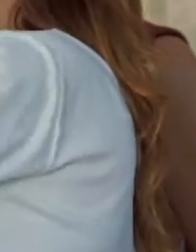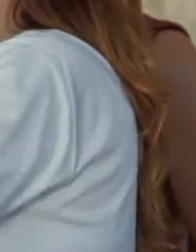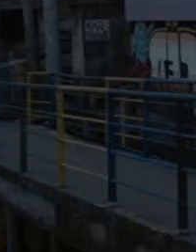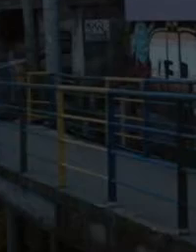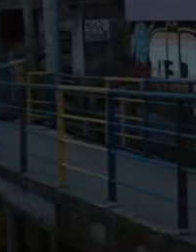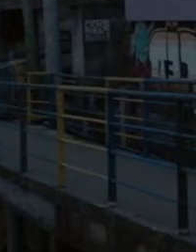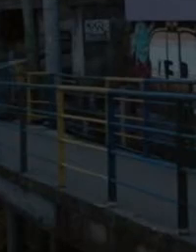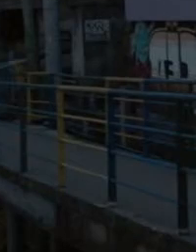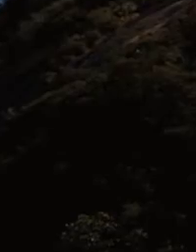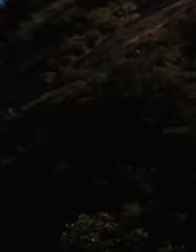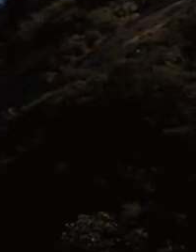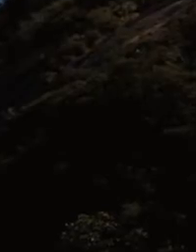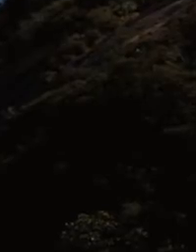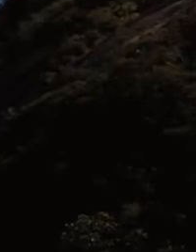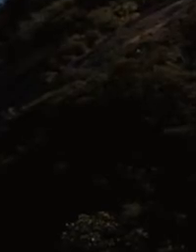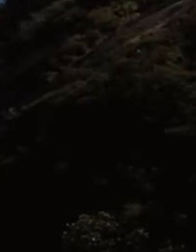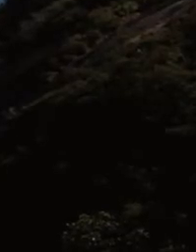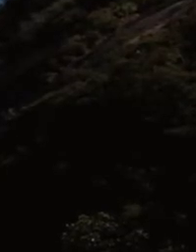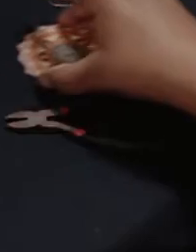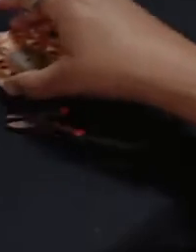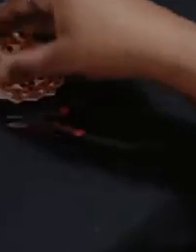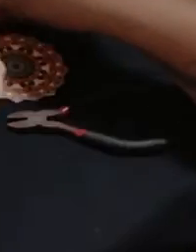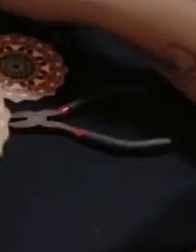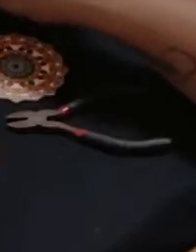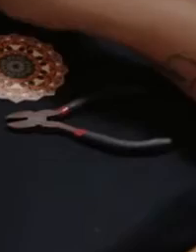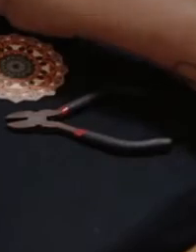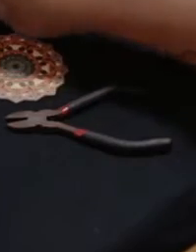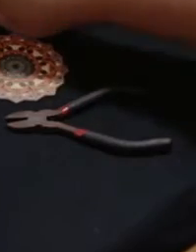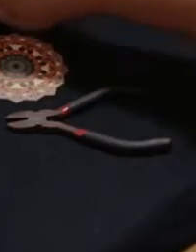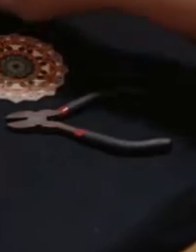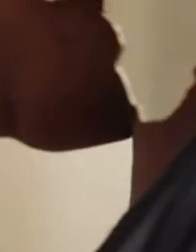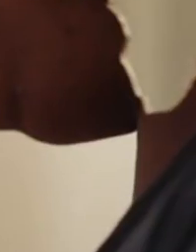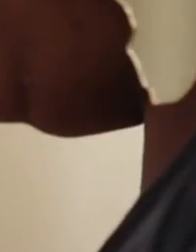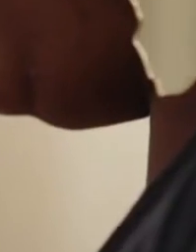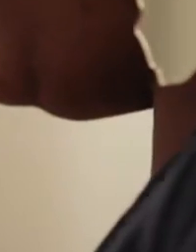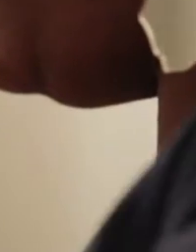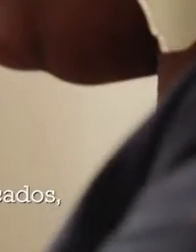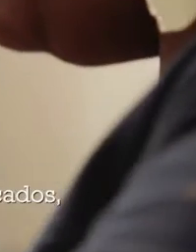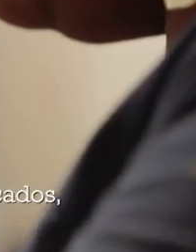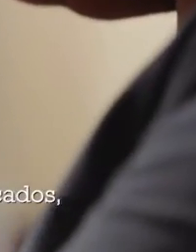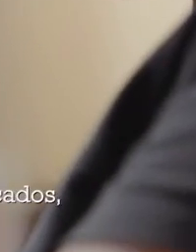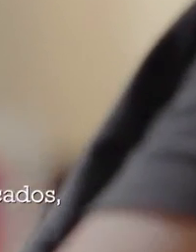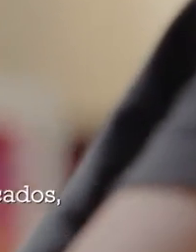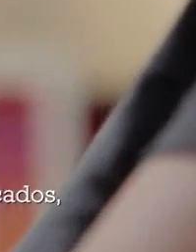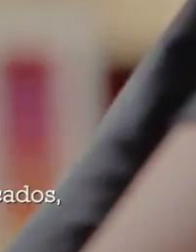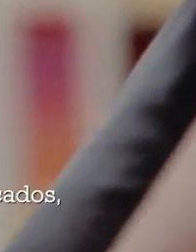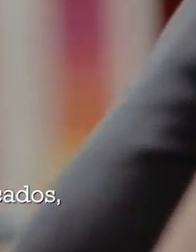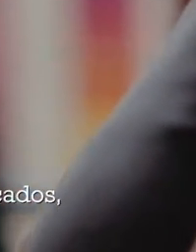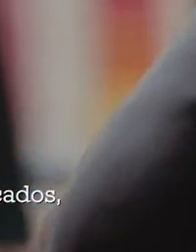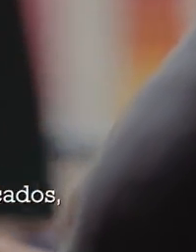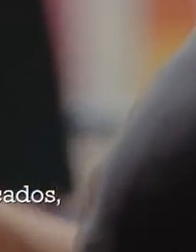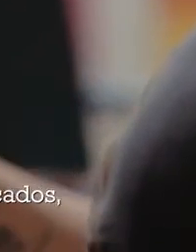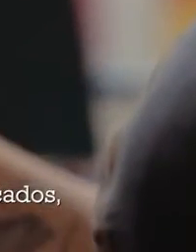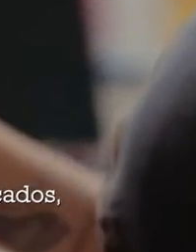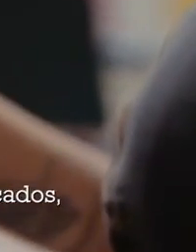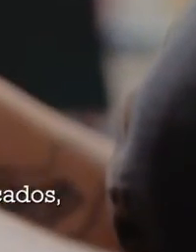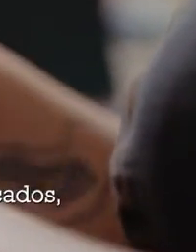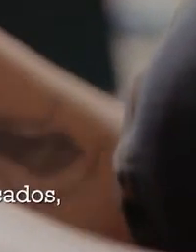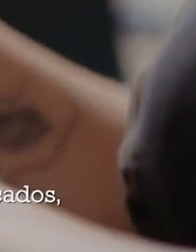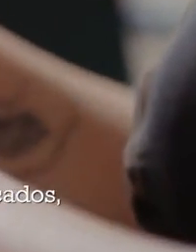Sebrae foram decisivos nessas histórias. Com a formalização, eles passaram a ter acesso a